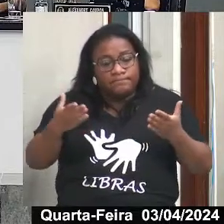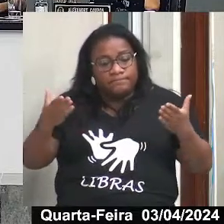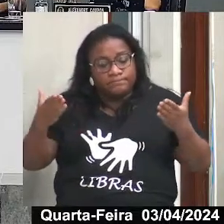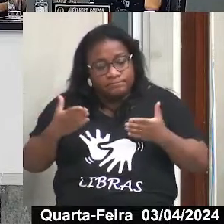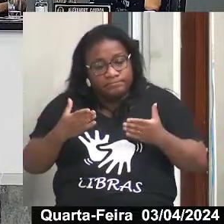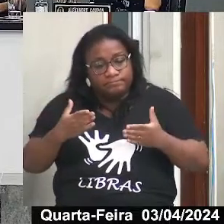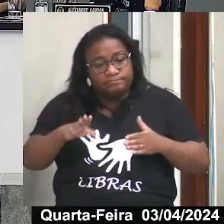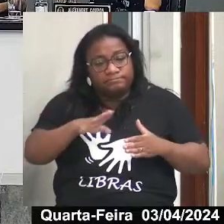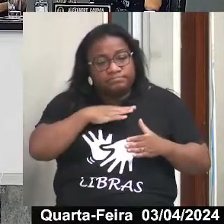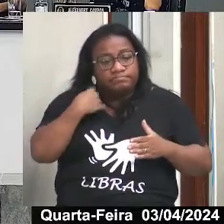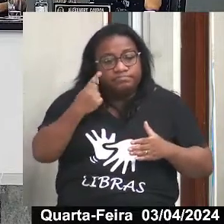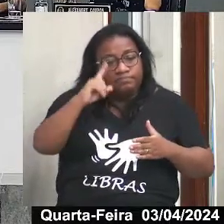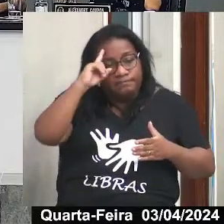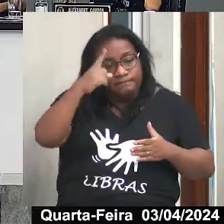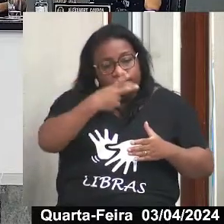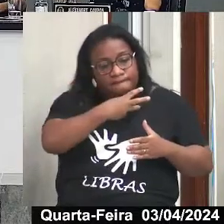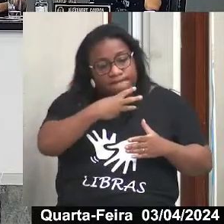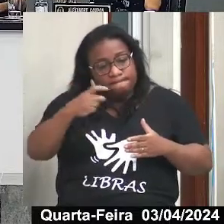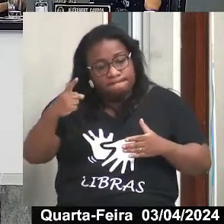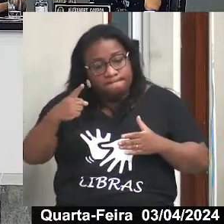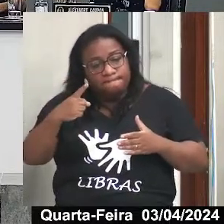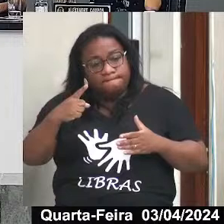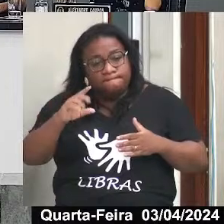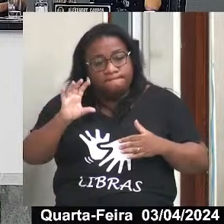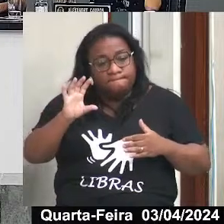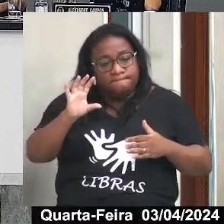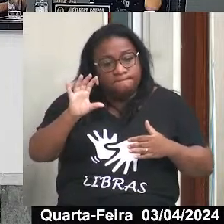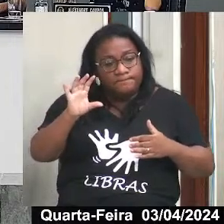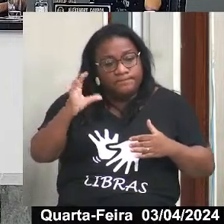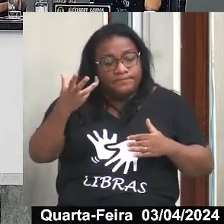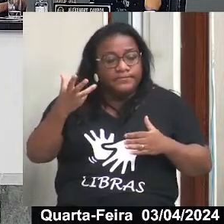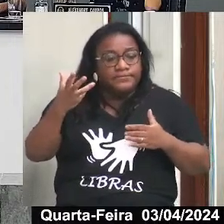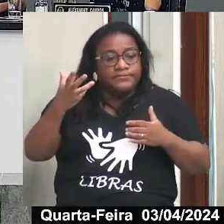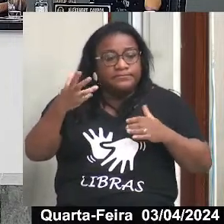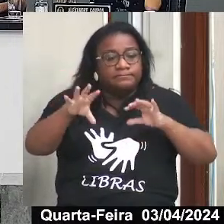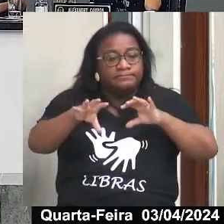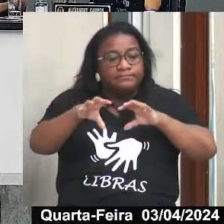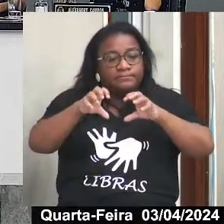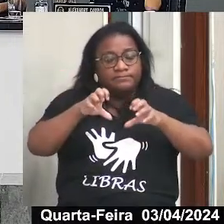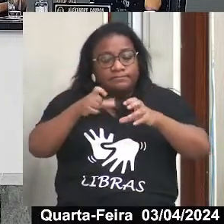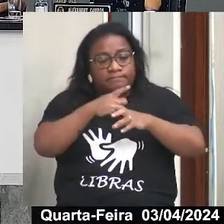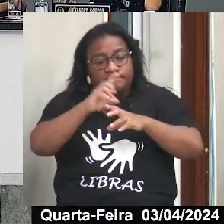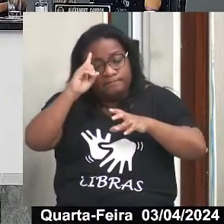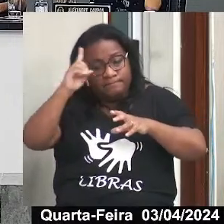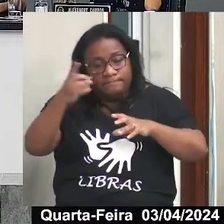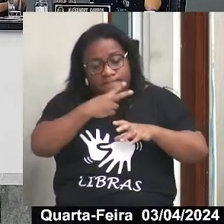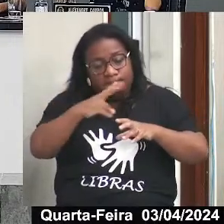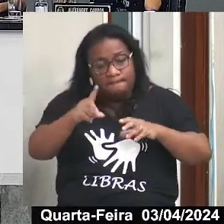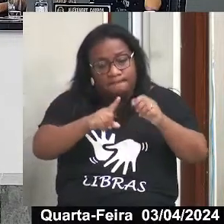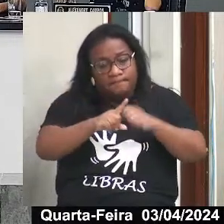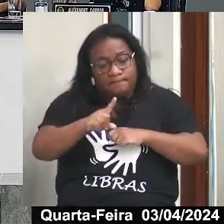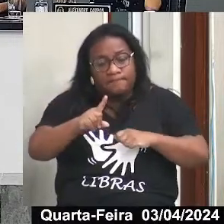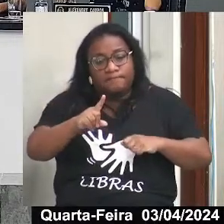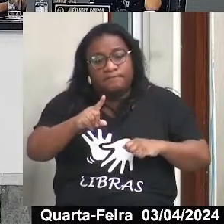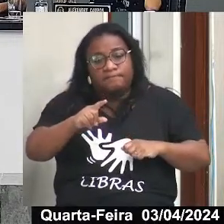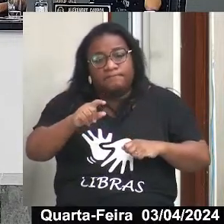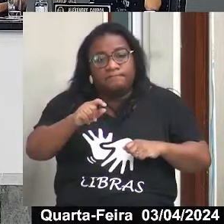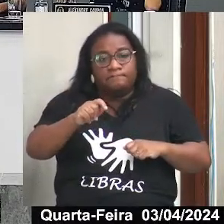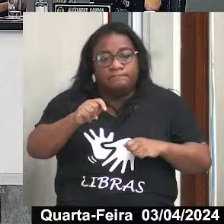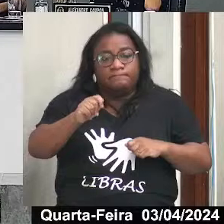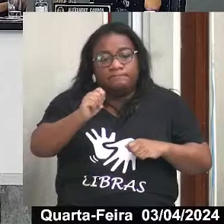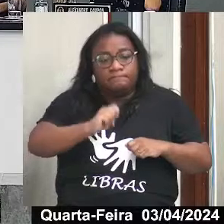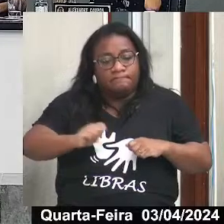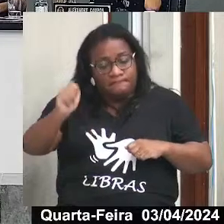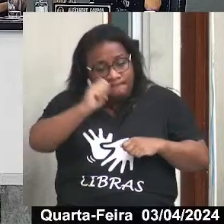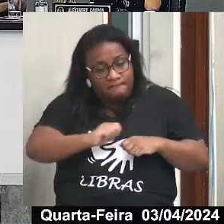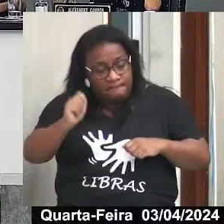que faleceu no último dia 31 de maio de 2024, cujo velório e sepultamento ocorrerá na presente data, 2 de abril de 2024,